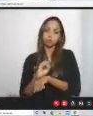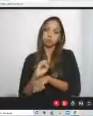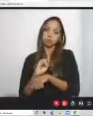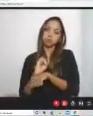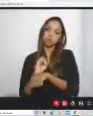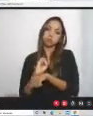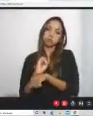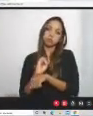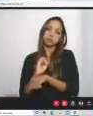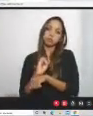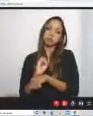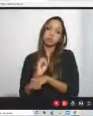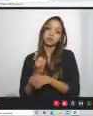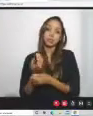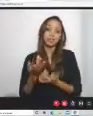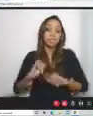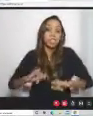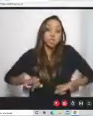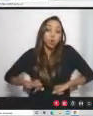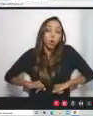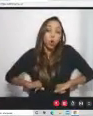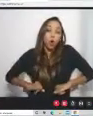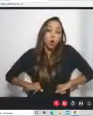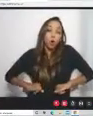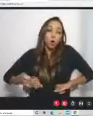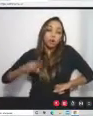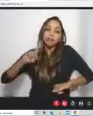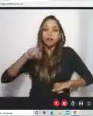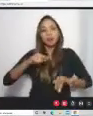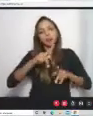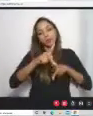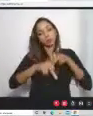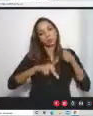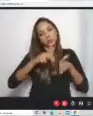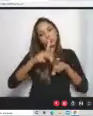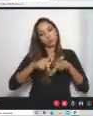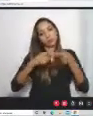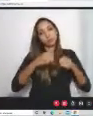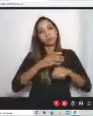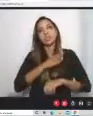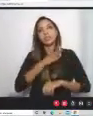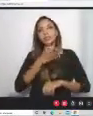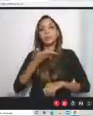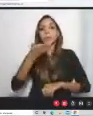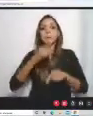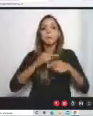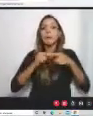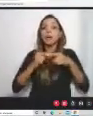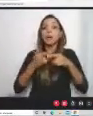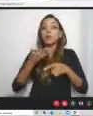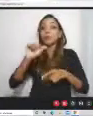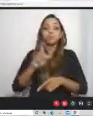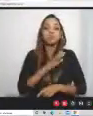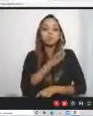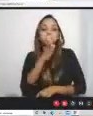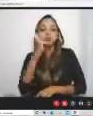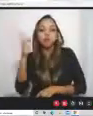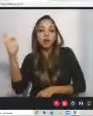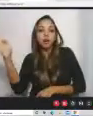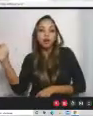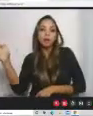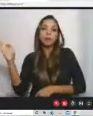quem sofre com isso é a população, né, que tem que se deslocar para outros bairros, outras unidades, para ter acesso a essa